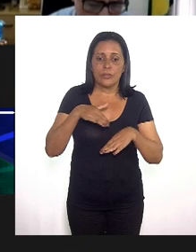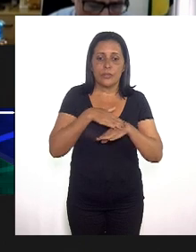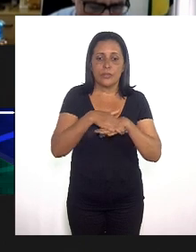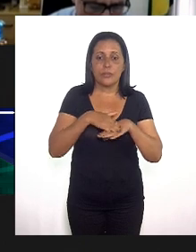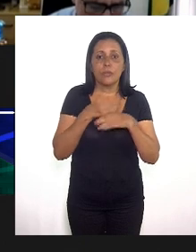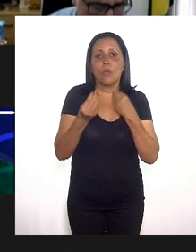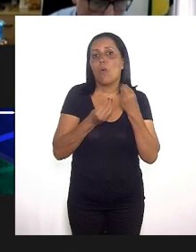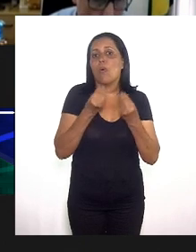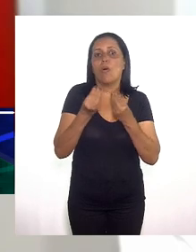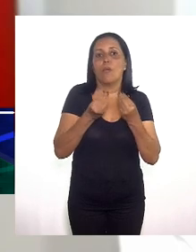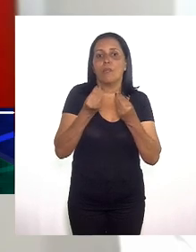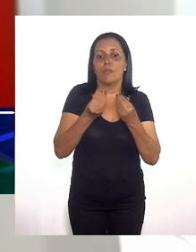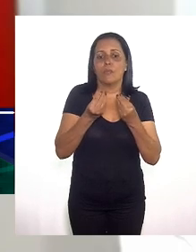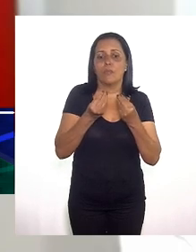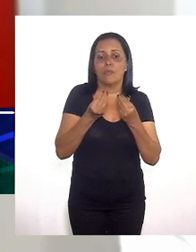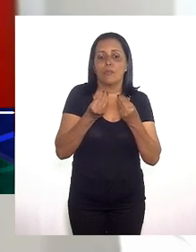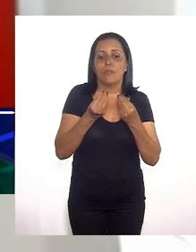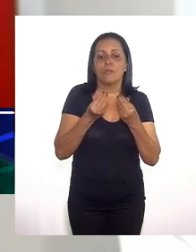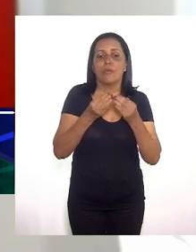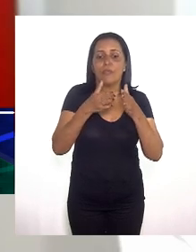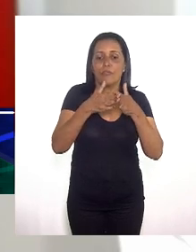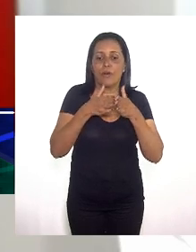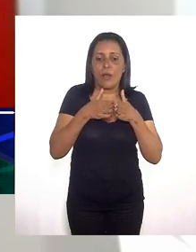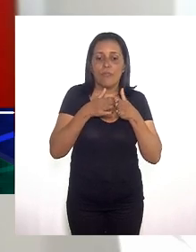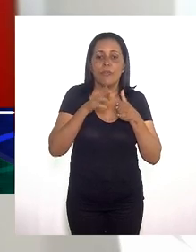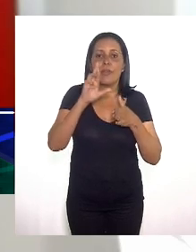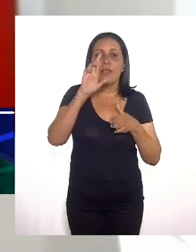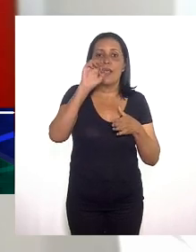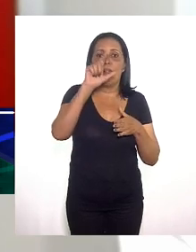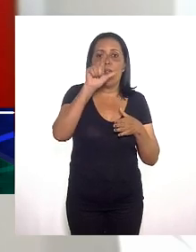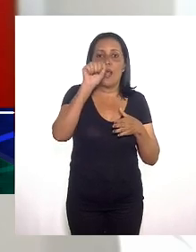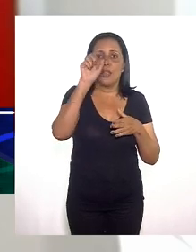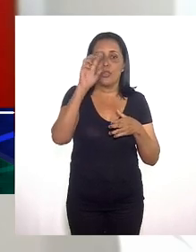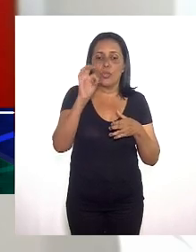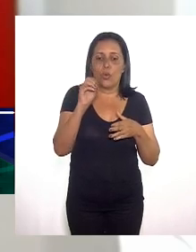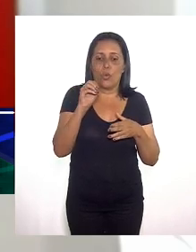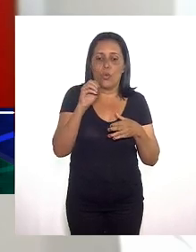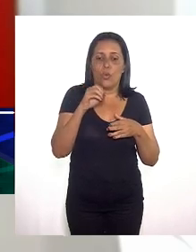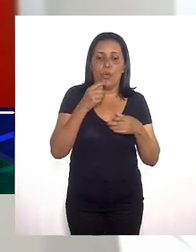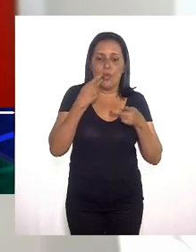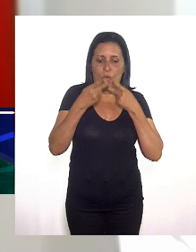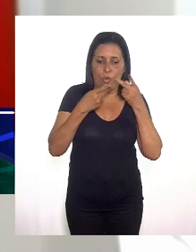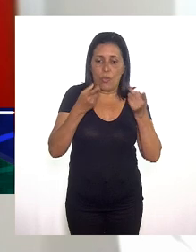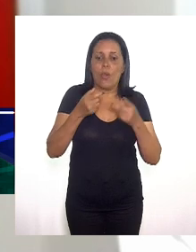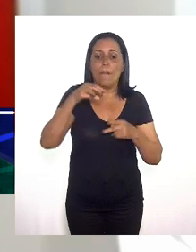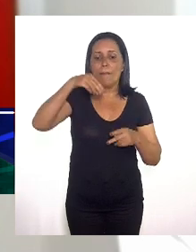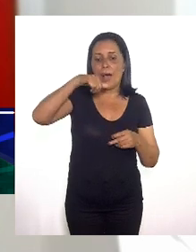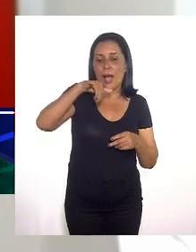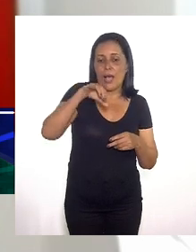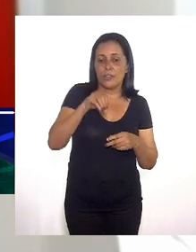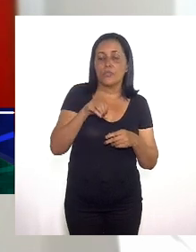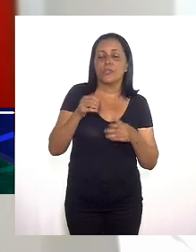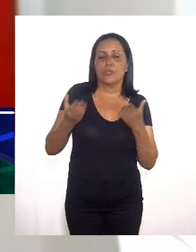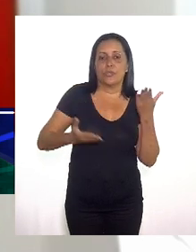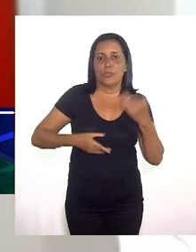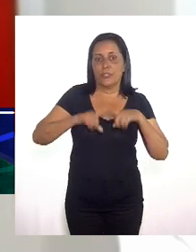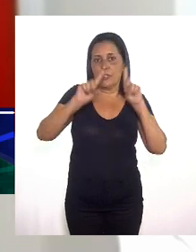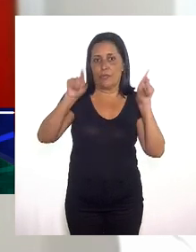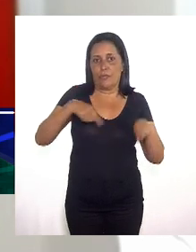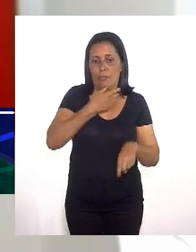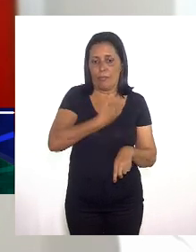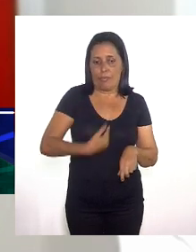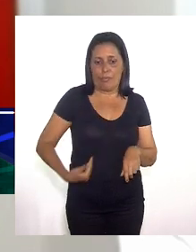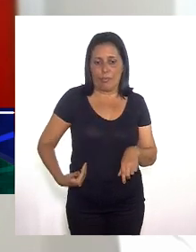pela condicionalidade da pessoa com deficiência favorável. Relatores, deputado Márcio Pacheco e Gilviana. Pendente de pareceres das Comissões de Servidores Públicos,